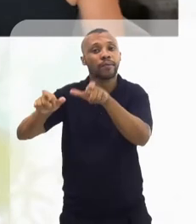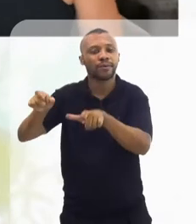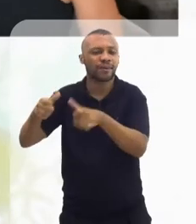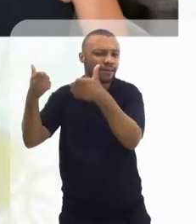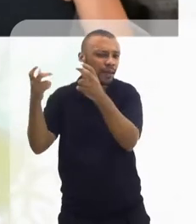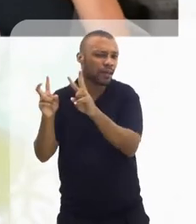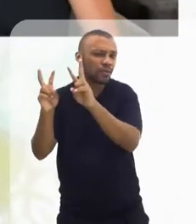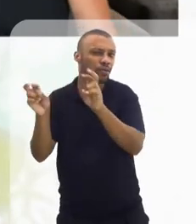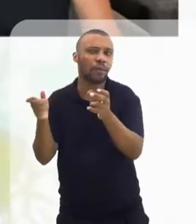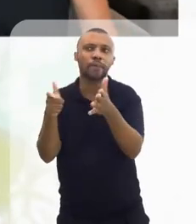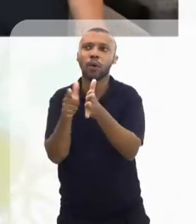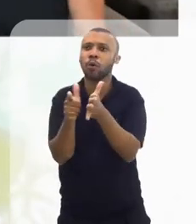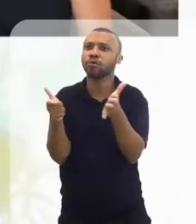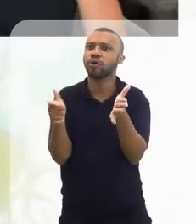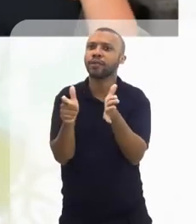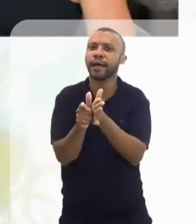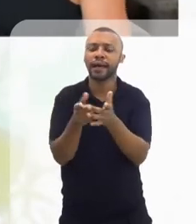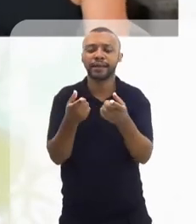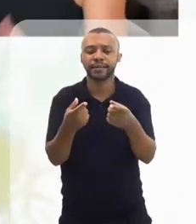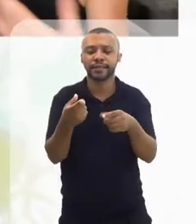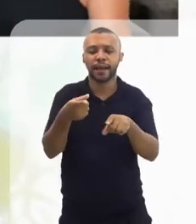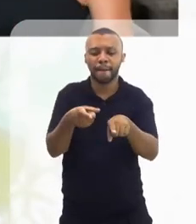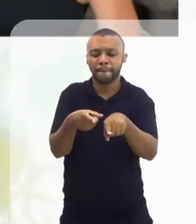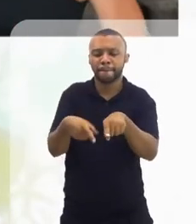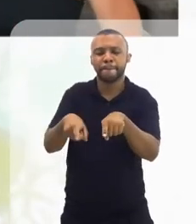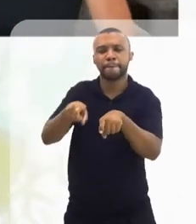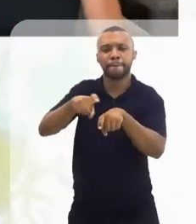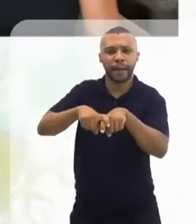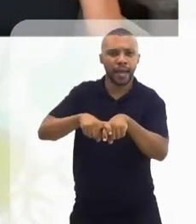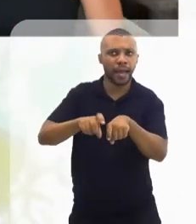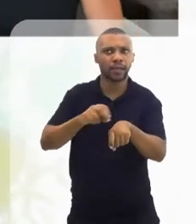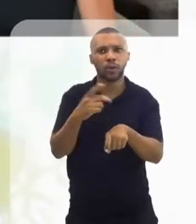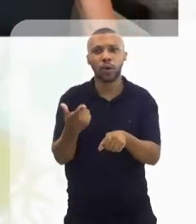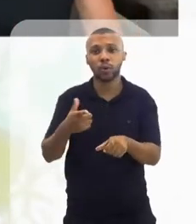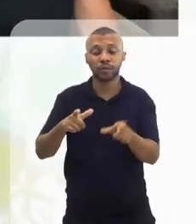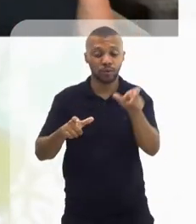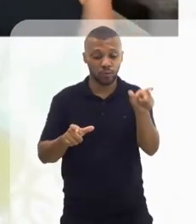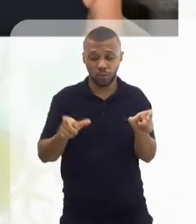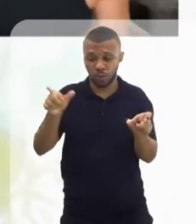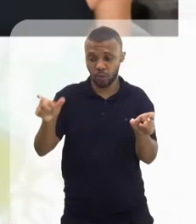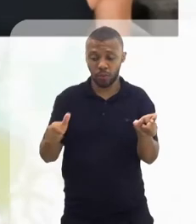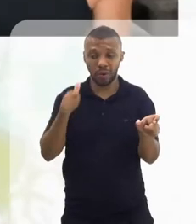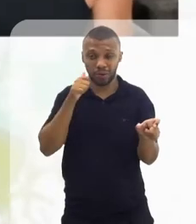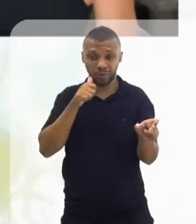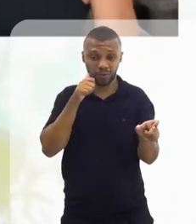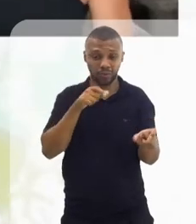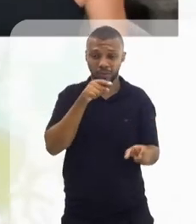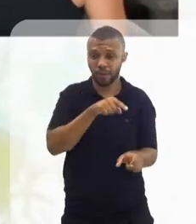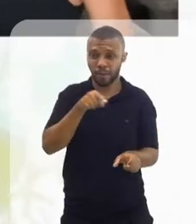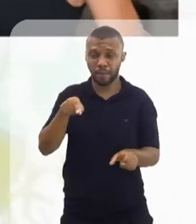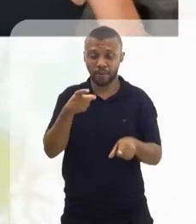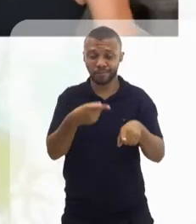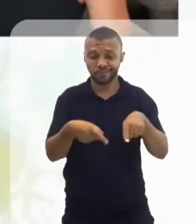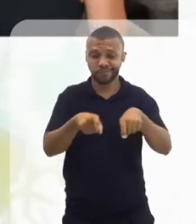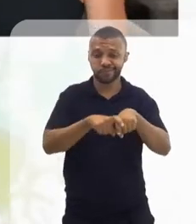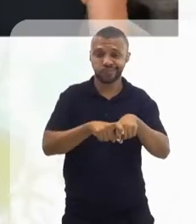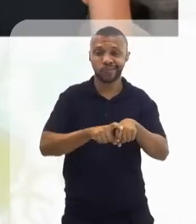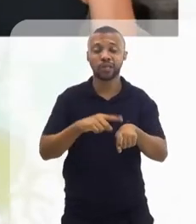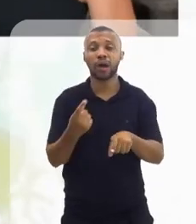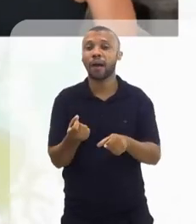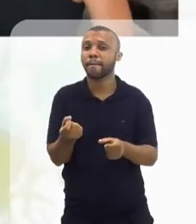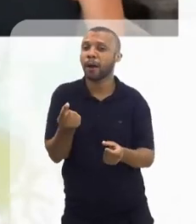pessoas falarem do Jornal das Pernas ou do fato de eu dividir o jornal com uma outra moça e que a gente, de vez em